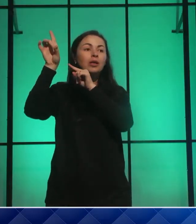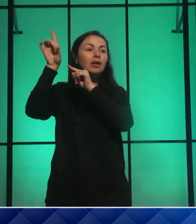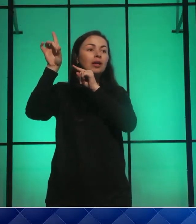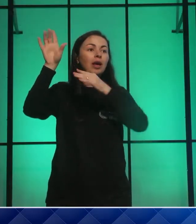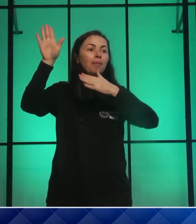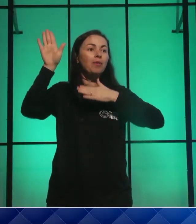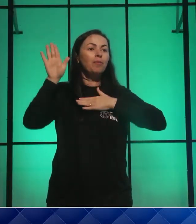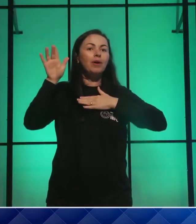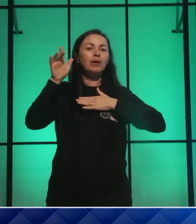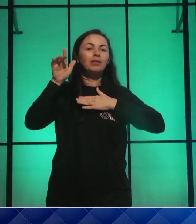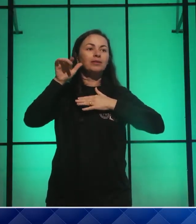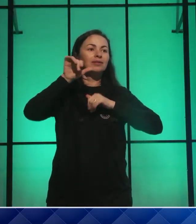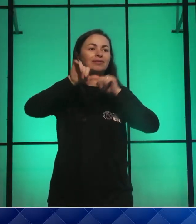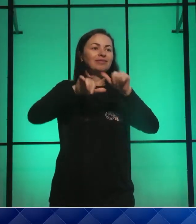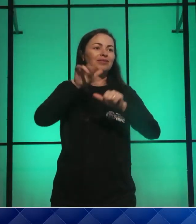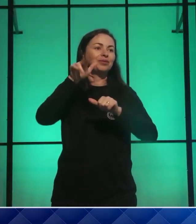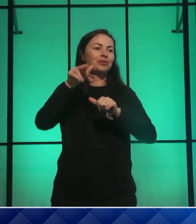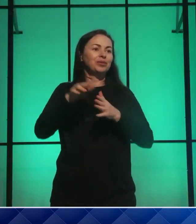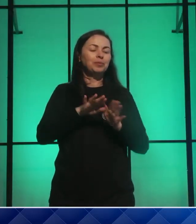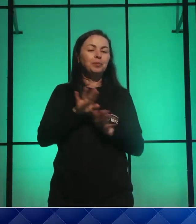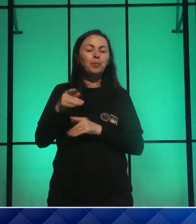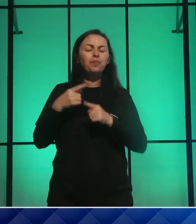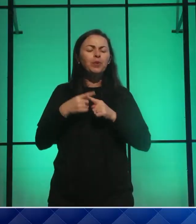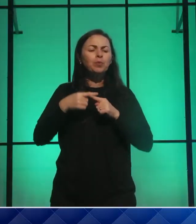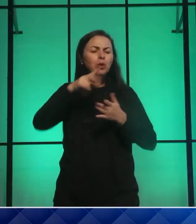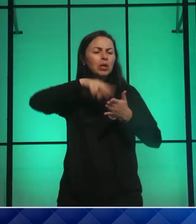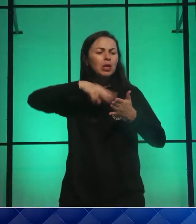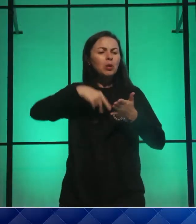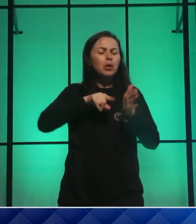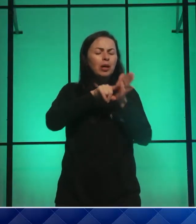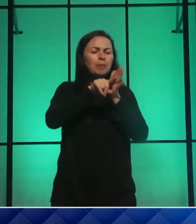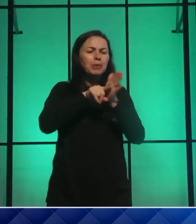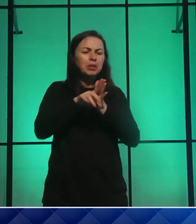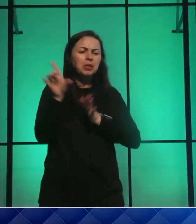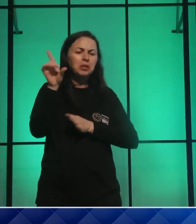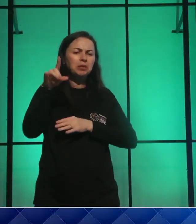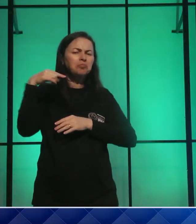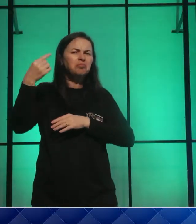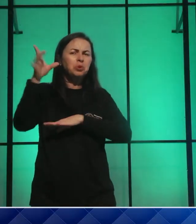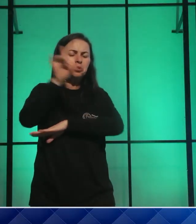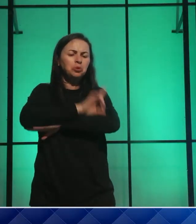mudam. Eu li esses dias uma pesquisa, achei interessante.